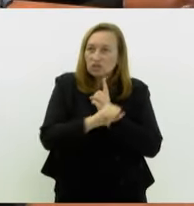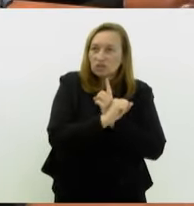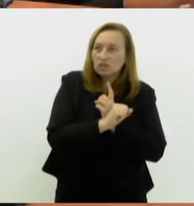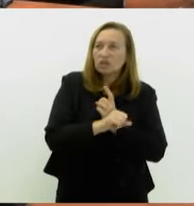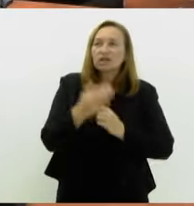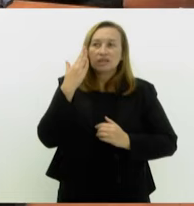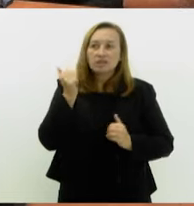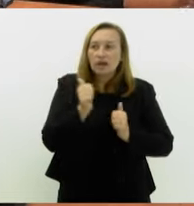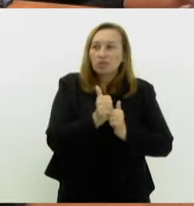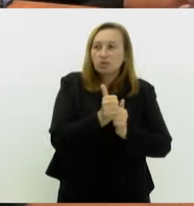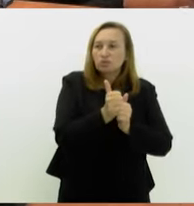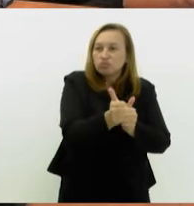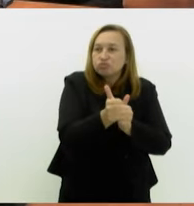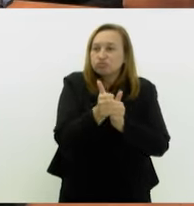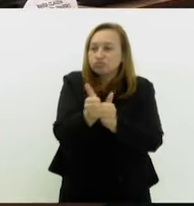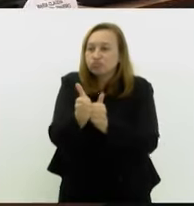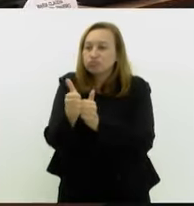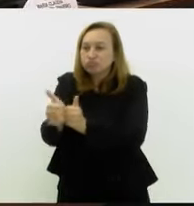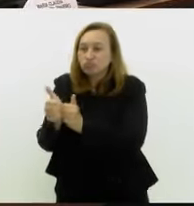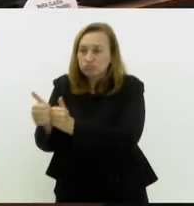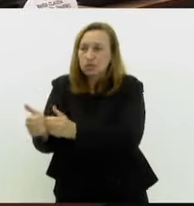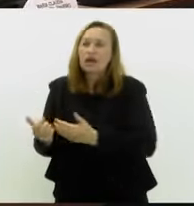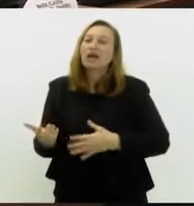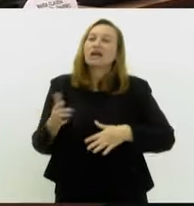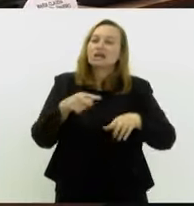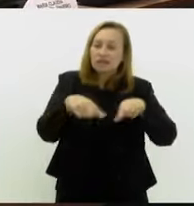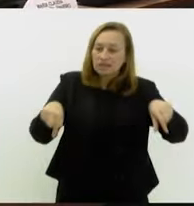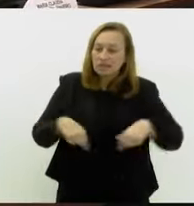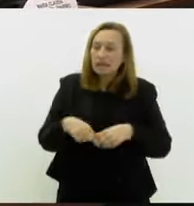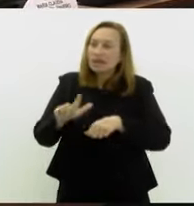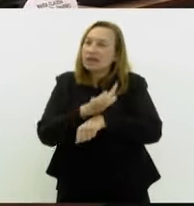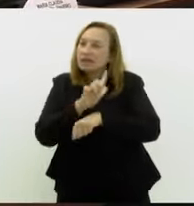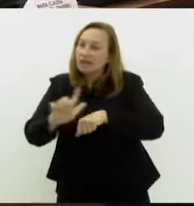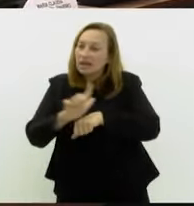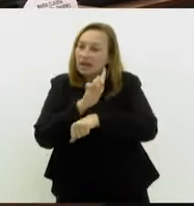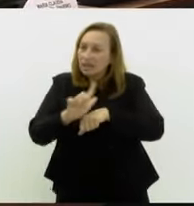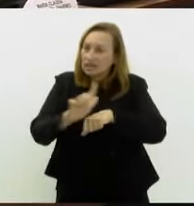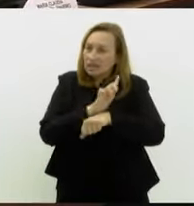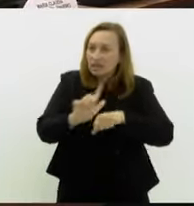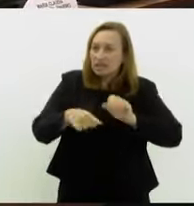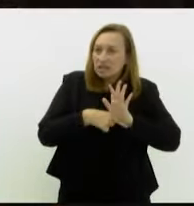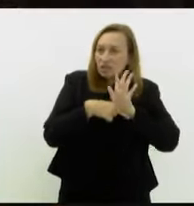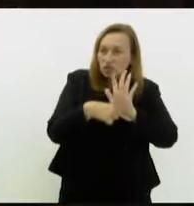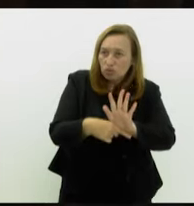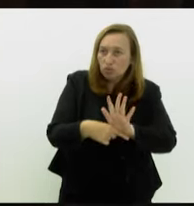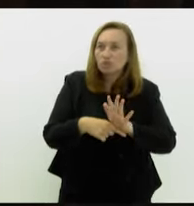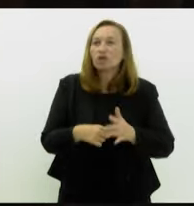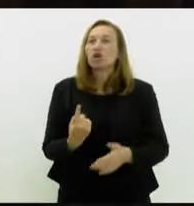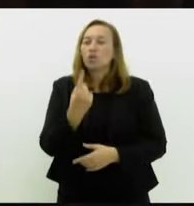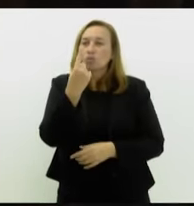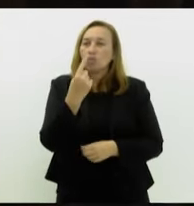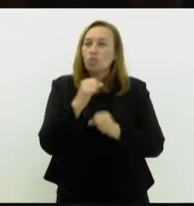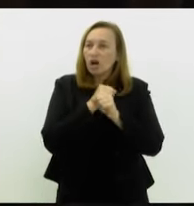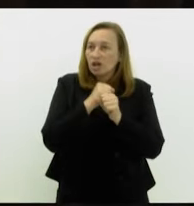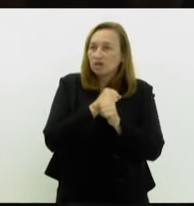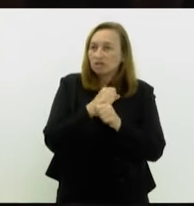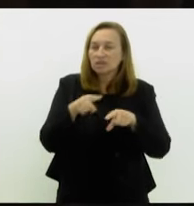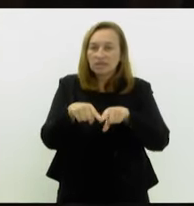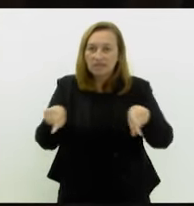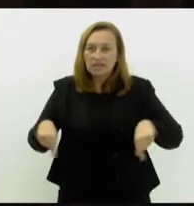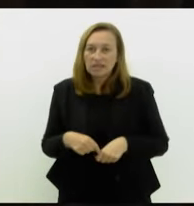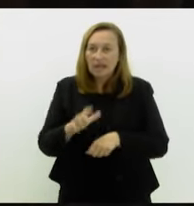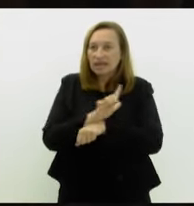encaminhamentos a serem dados então na sala lilá a gente pode fazer esse atendimento temos temos um ano de sala lilá fez agora no dia